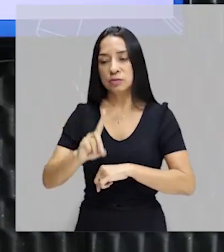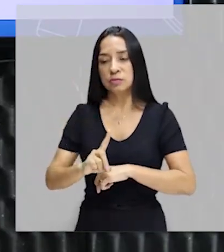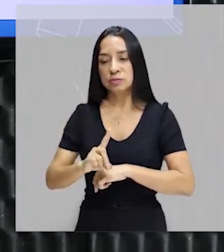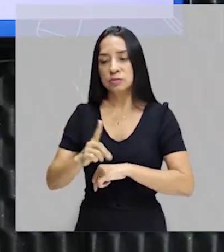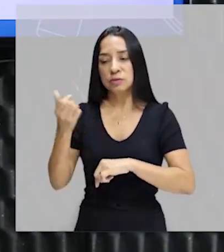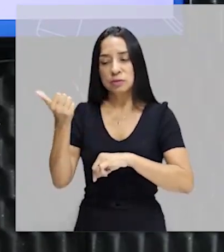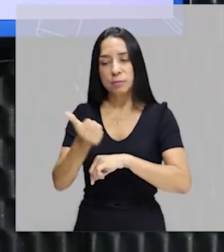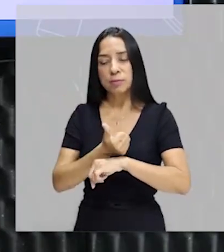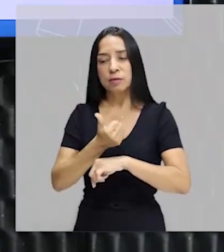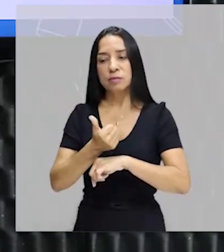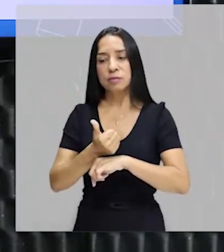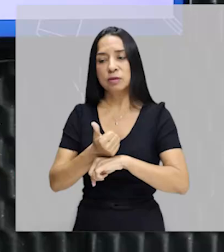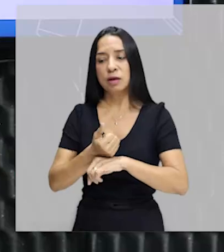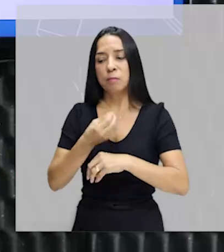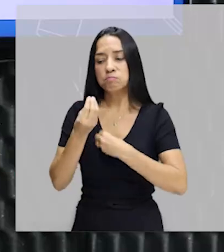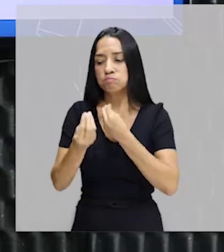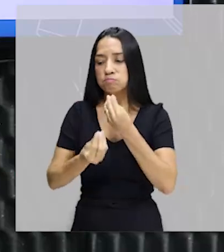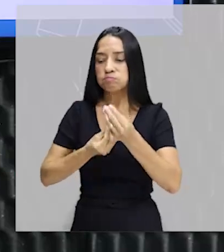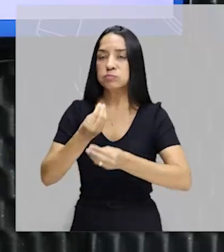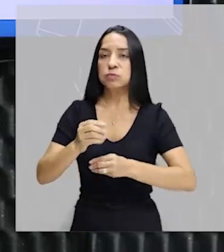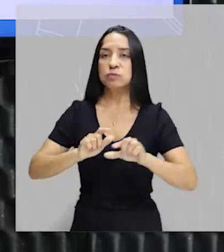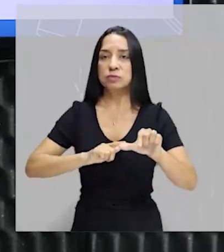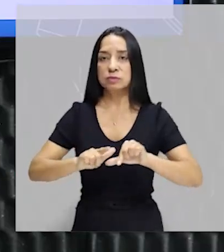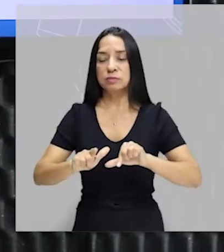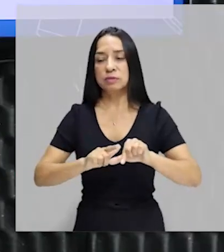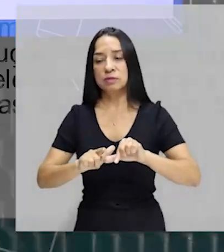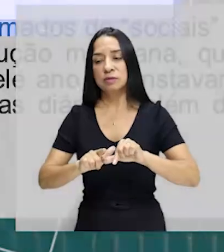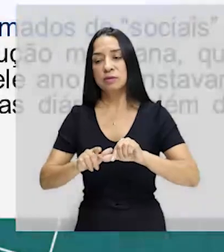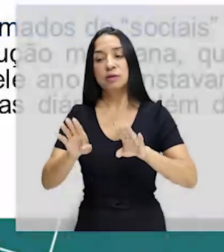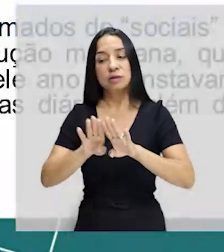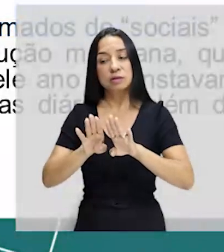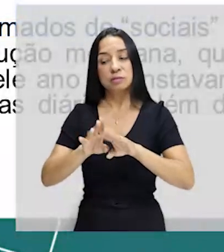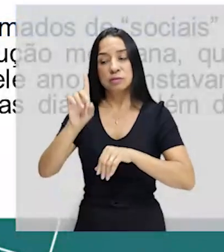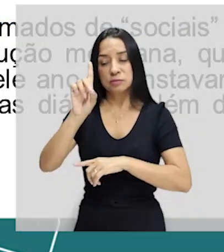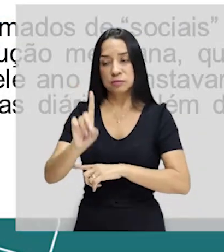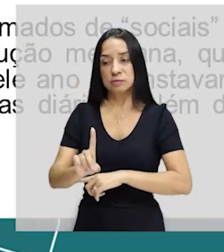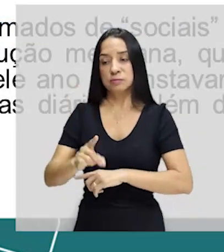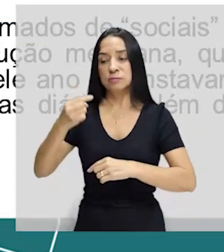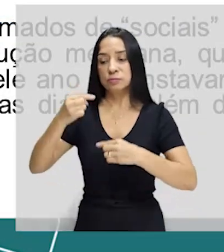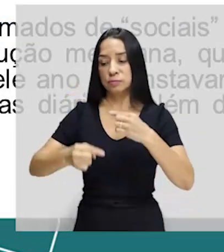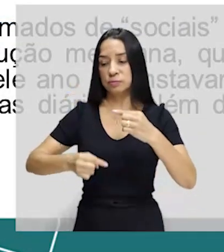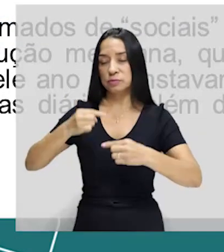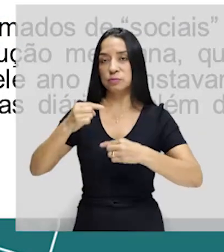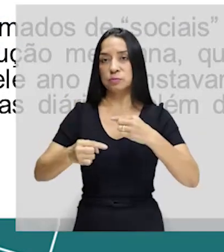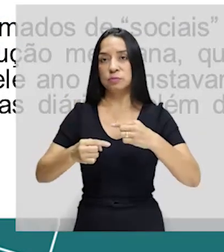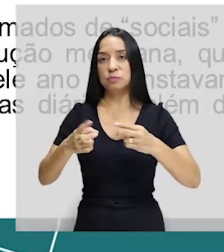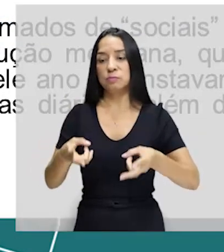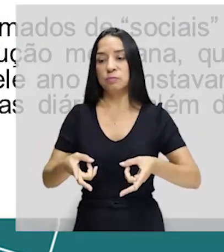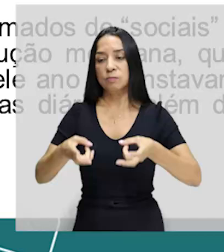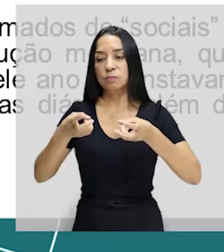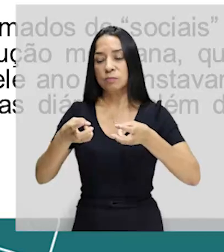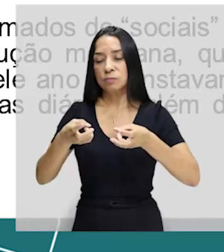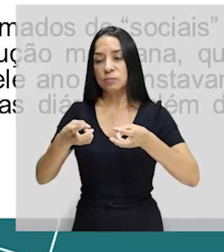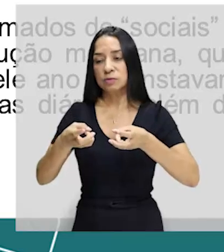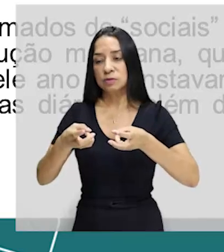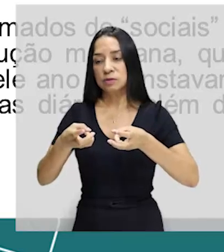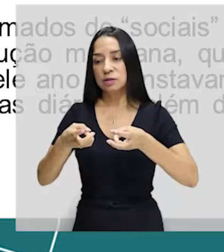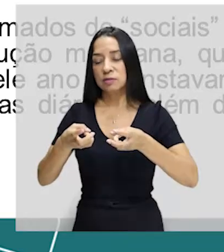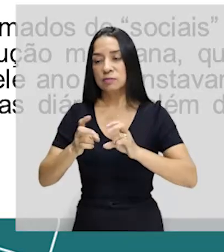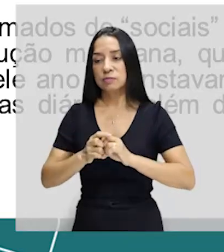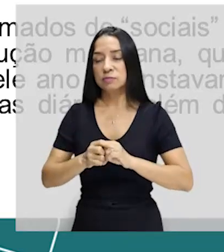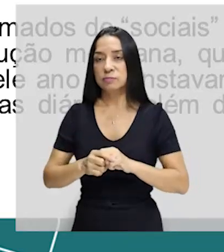melhorar as suas condições de trabalho e até mesmo por direitos políticos. Observe que diante dessas